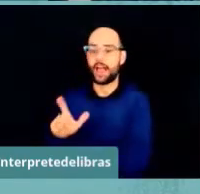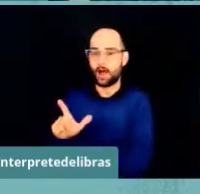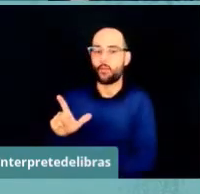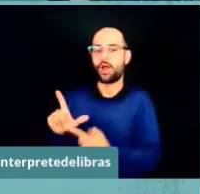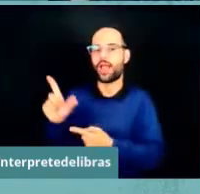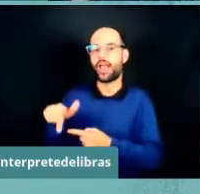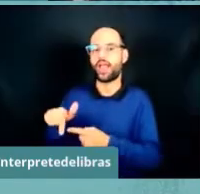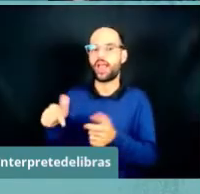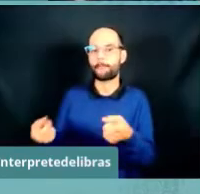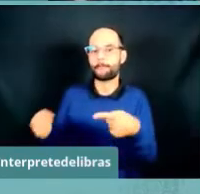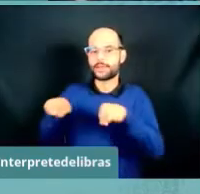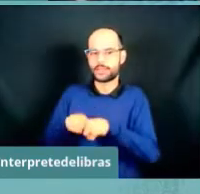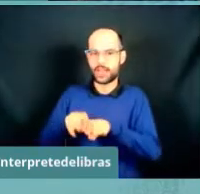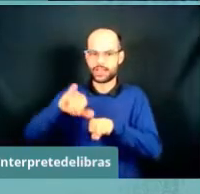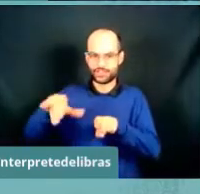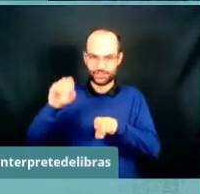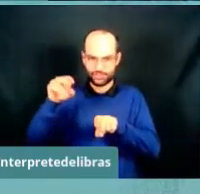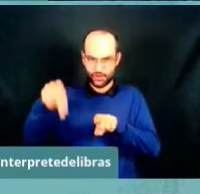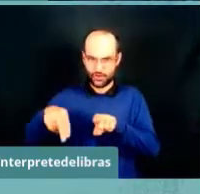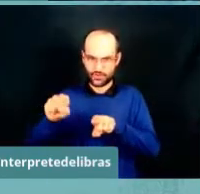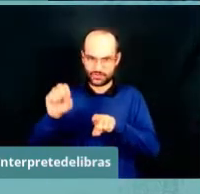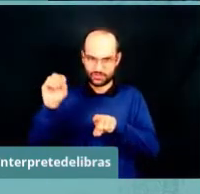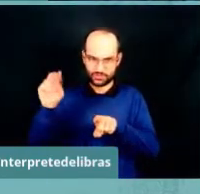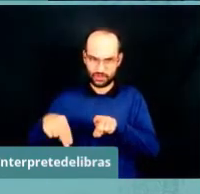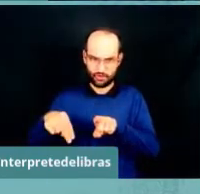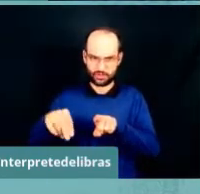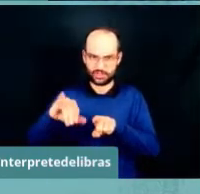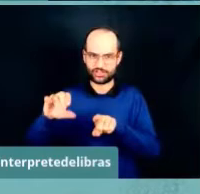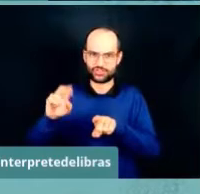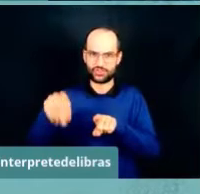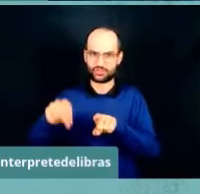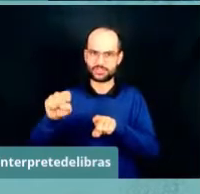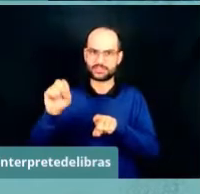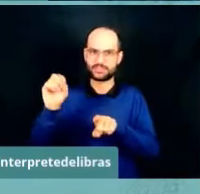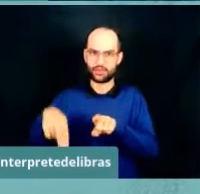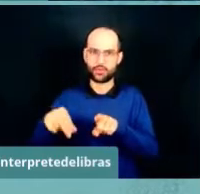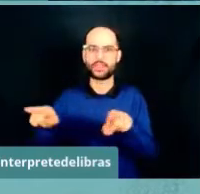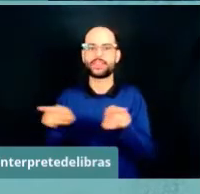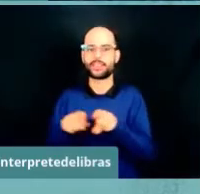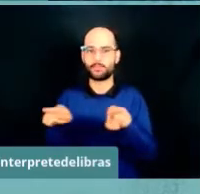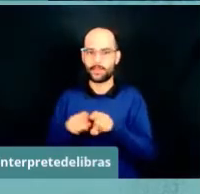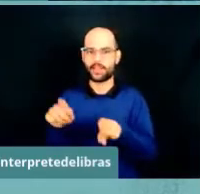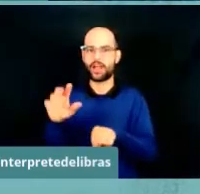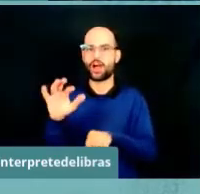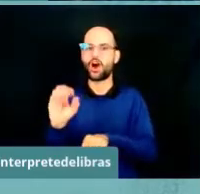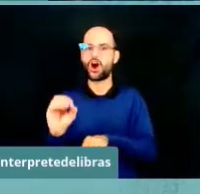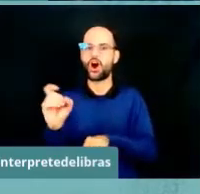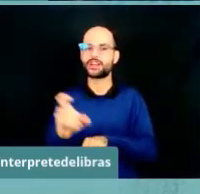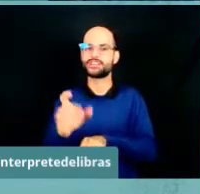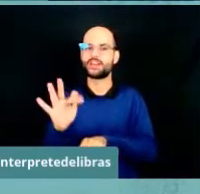Johnson, e a da AstraZeneca Oxford, que é a outra vacina que a gente tem disponível no Brasil.